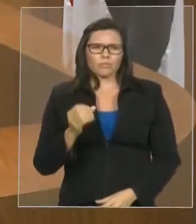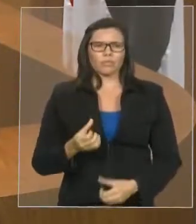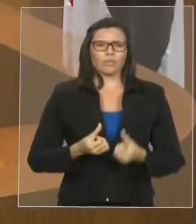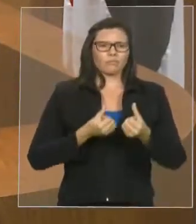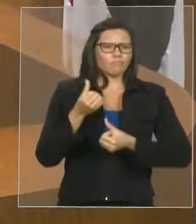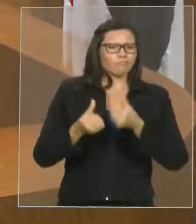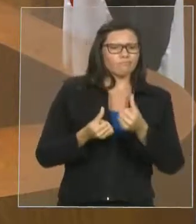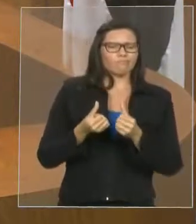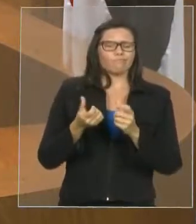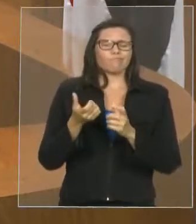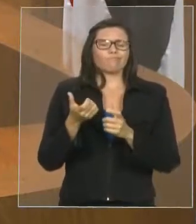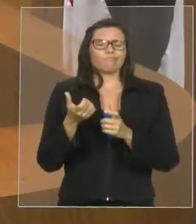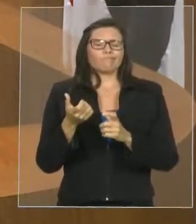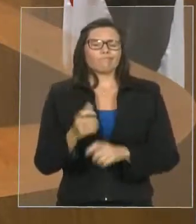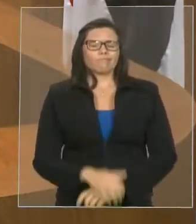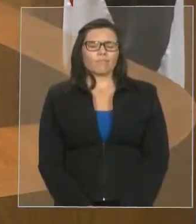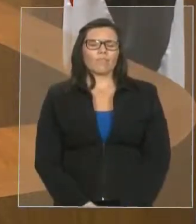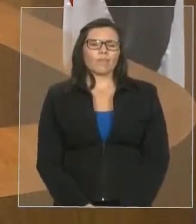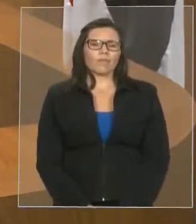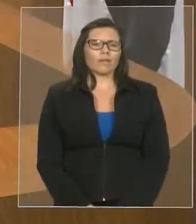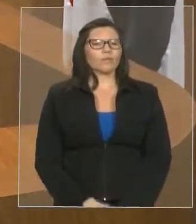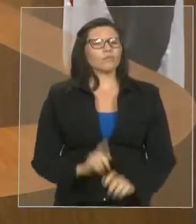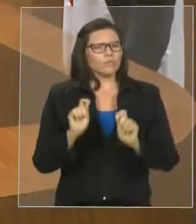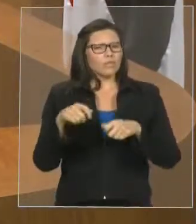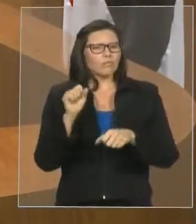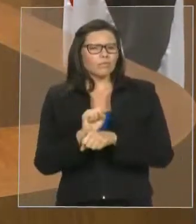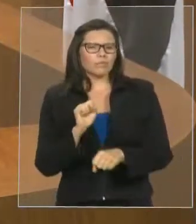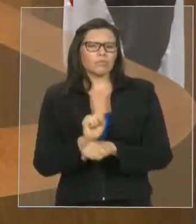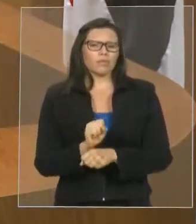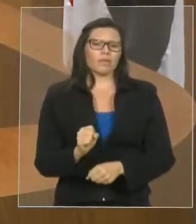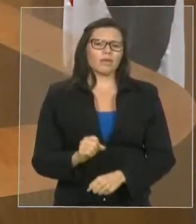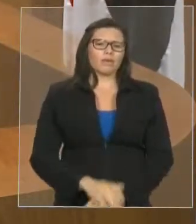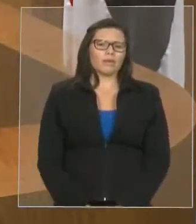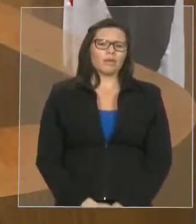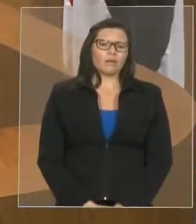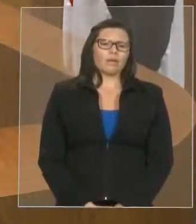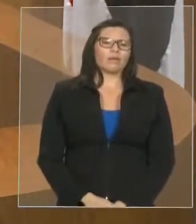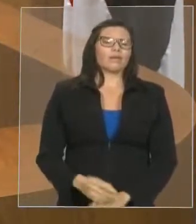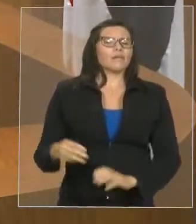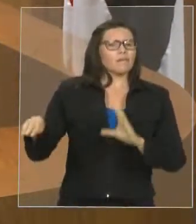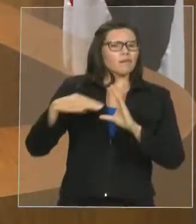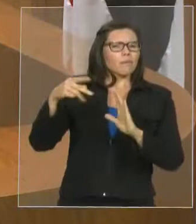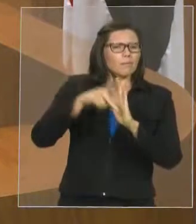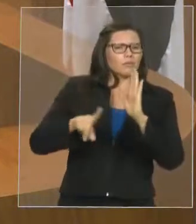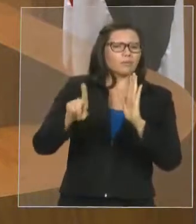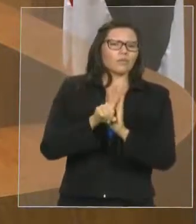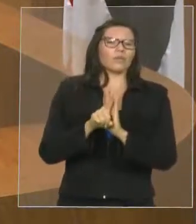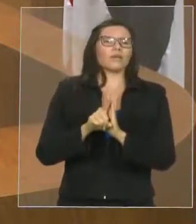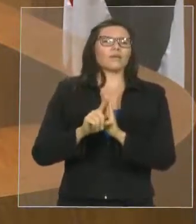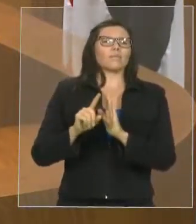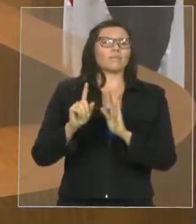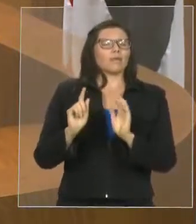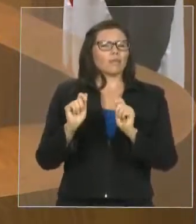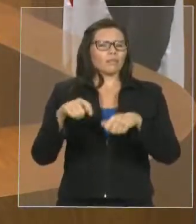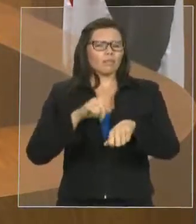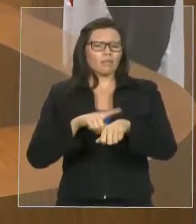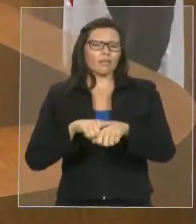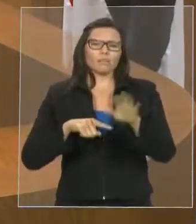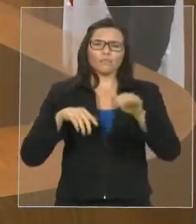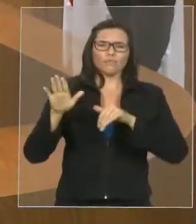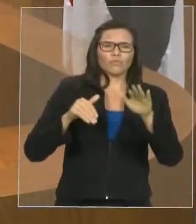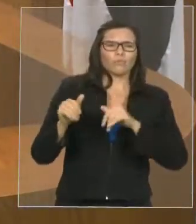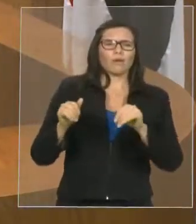sim, realizar uma audiência com os micro e pequenos empresários para que eles pudessem dar a sua sugestão,